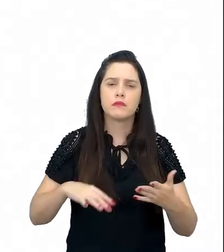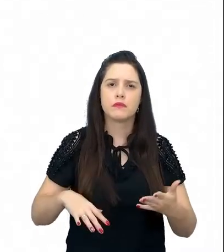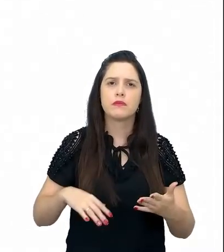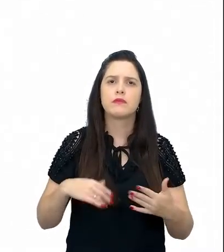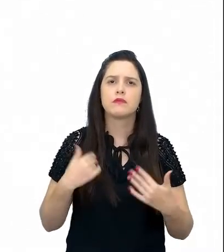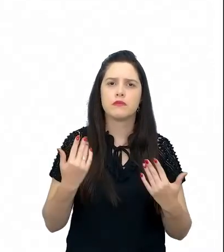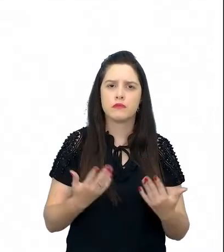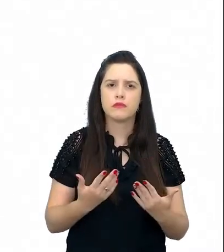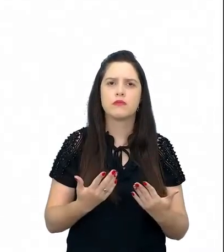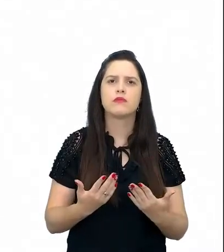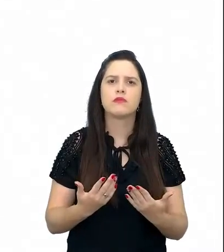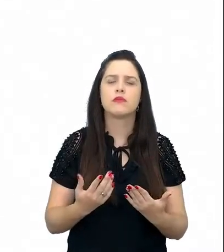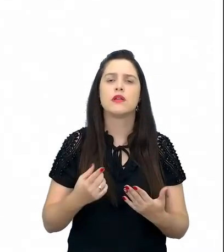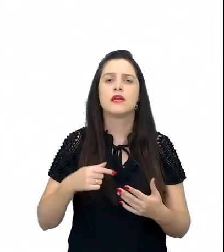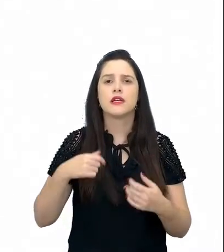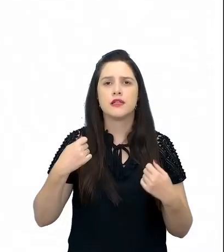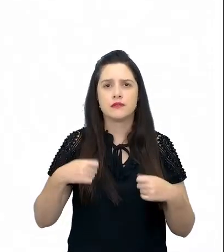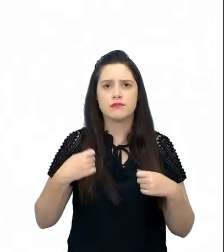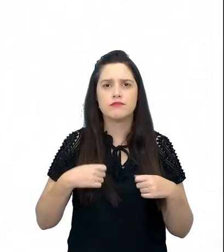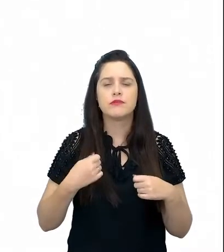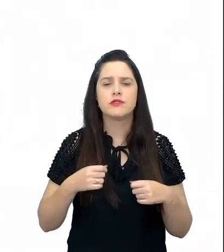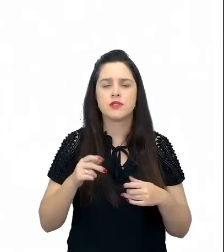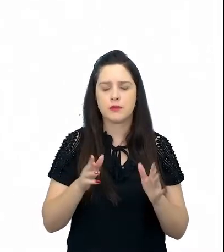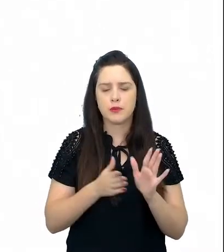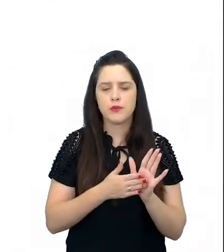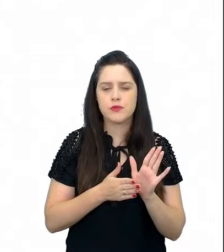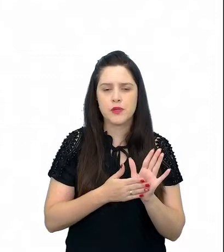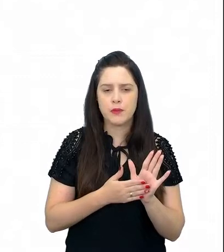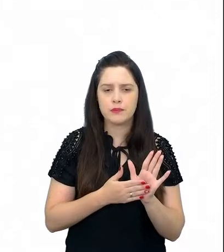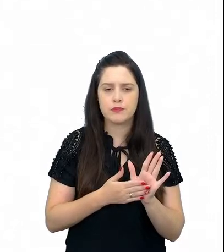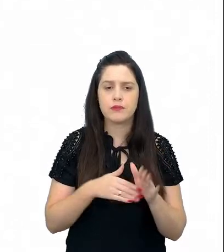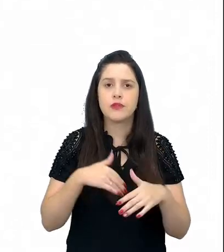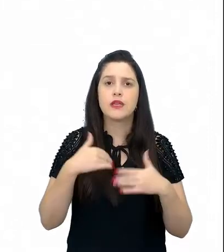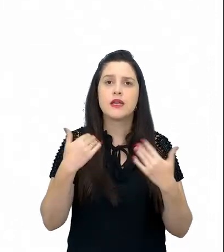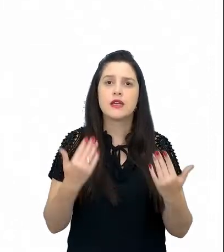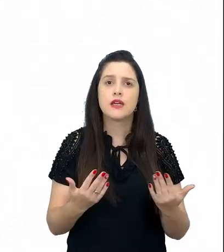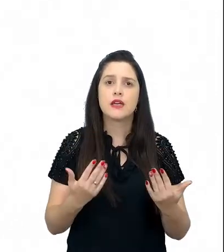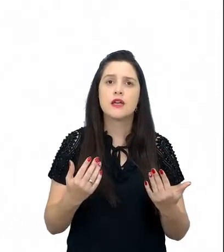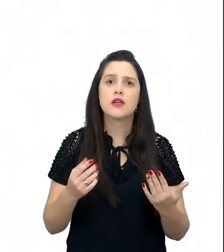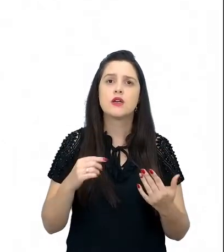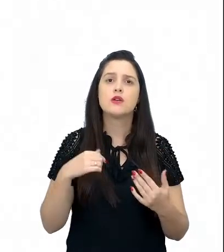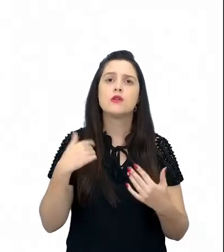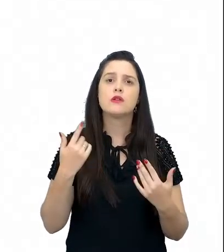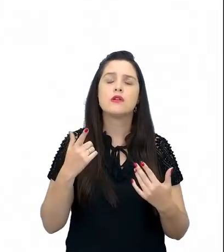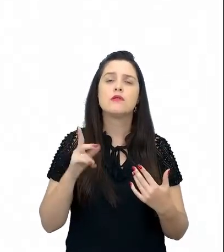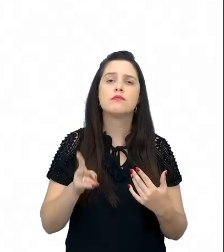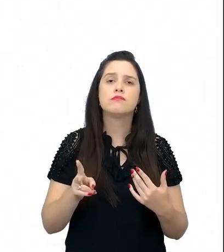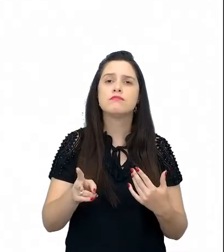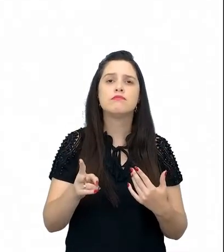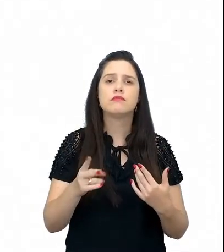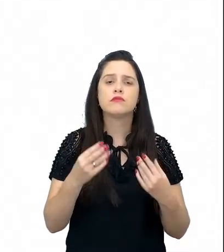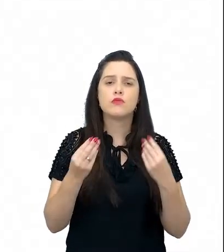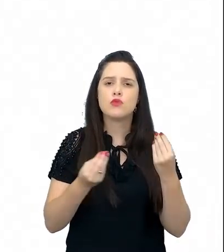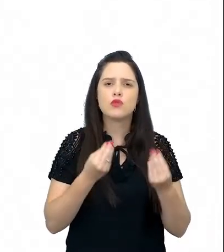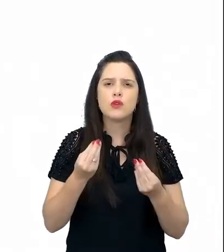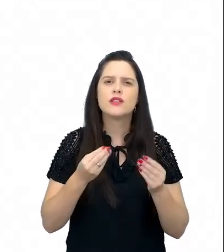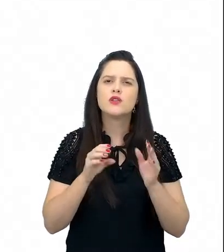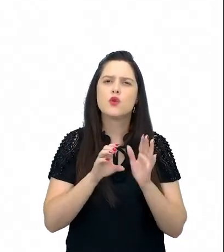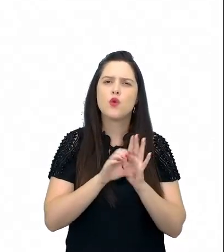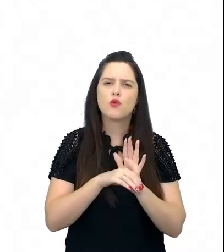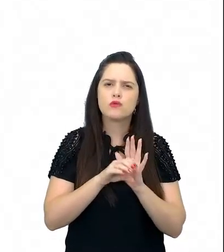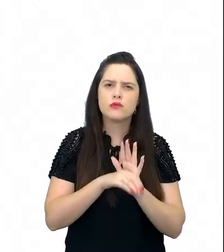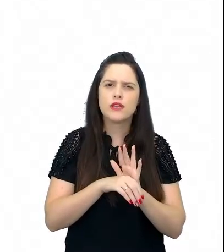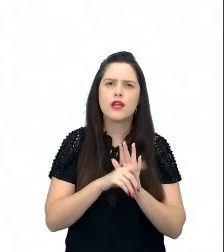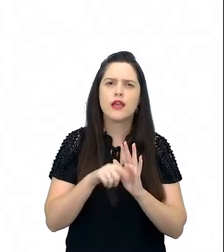explorar o significado da divisão em partes proporcionais. Aí vai muito da nossa turma. Se a minha turma está bem esse conceito, não